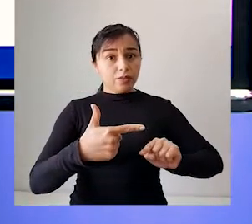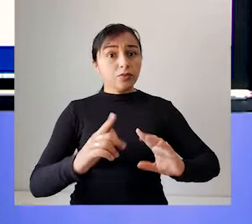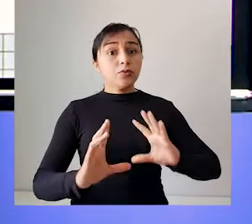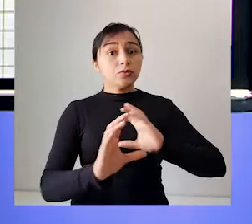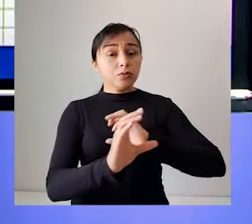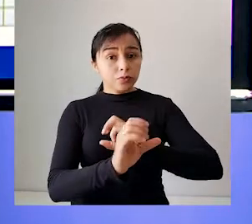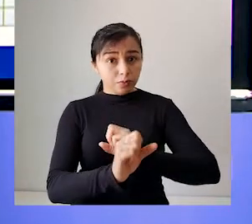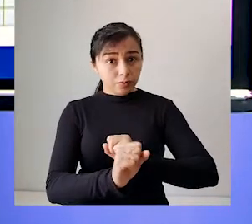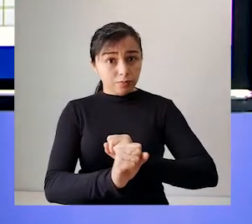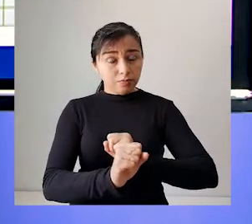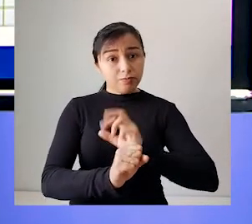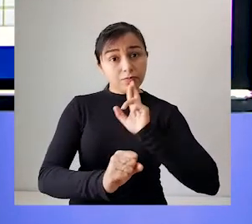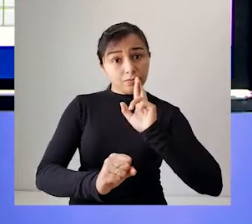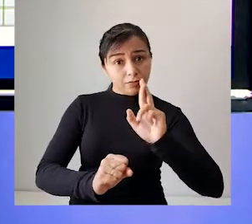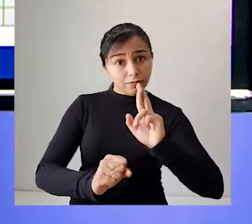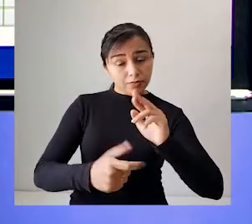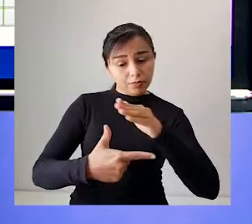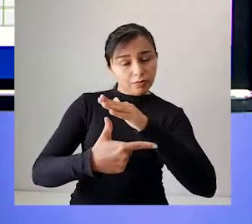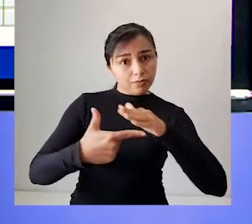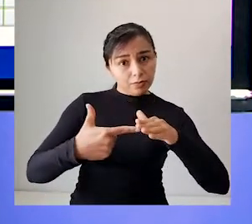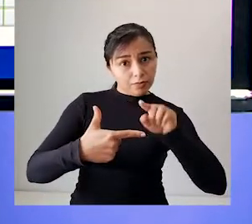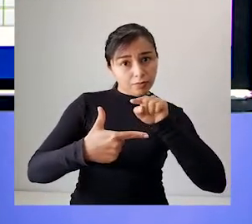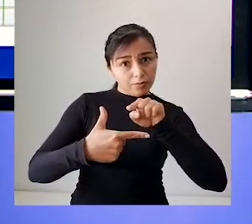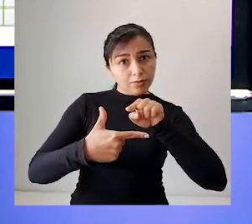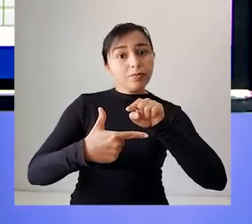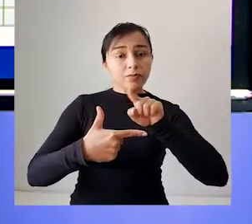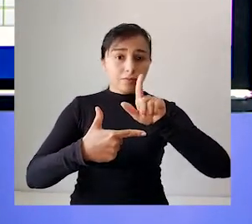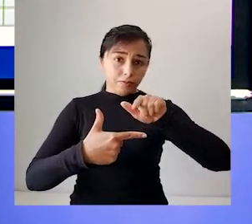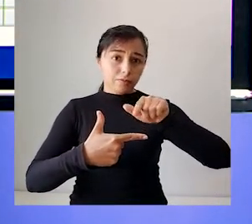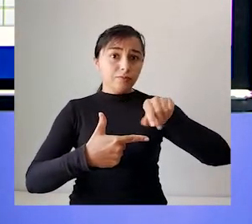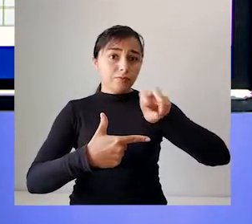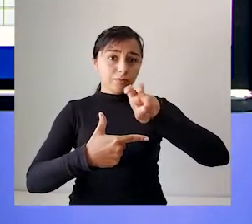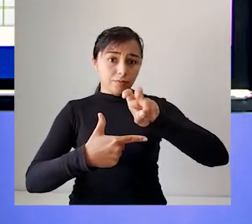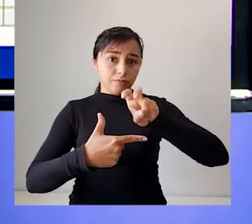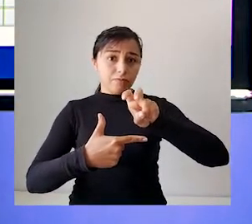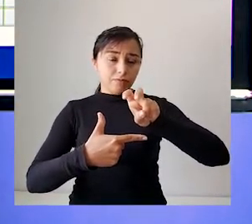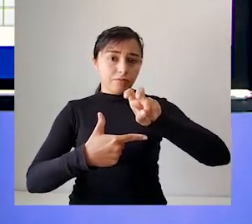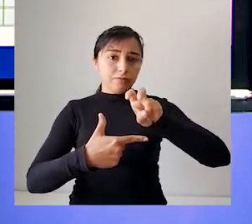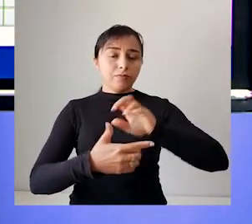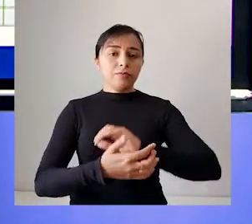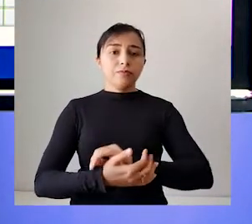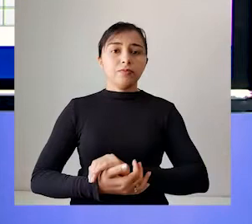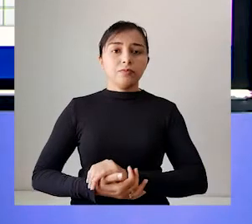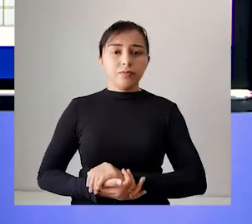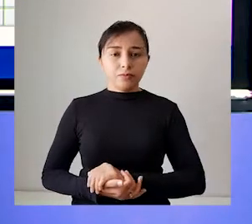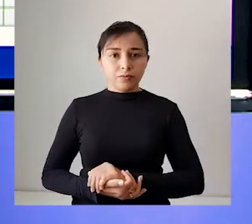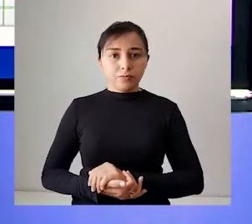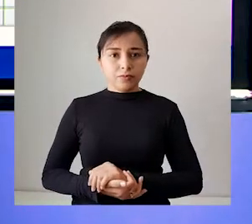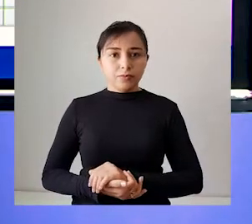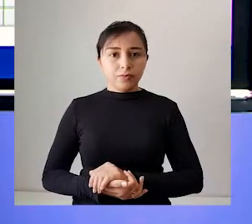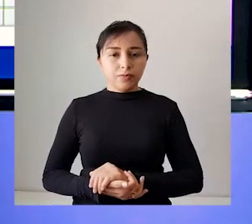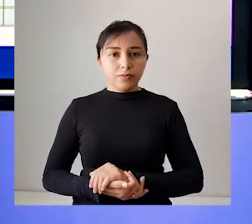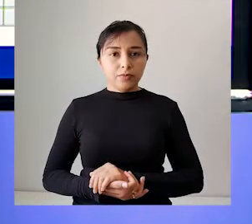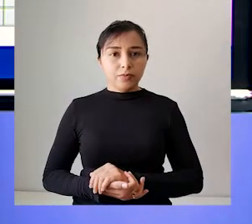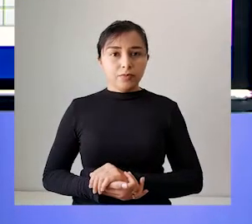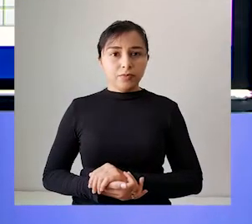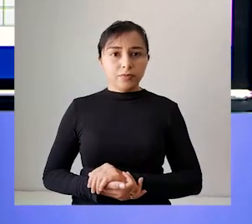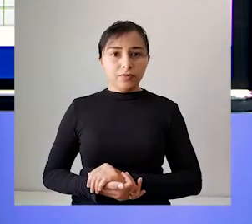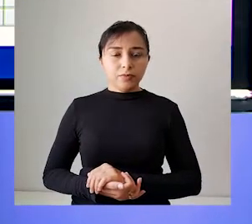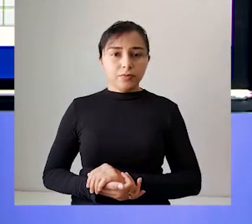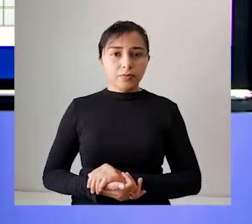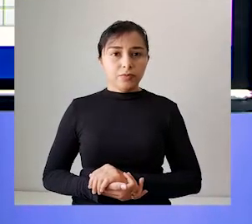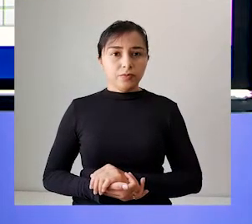dar o resultado da hipotenusa, que seria esse outro quadrado ali de lado 5.